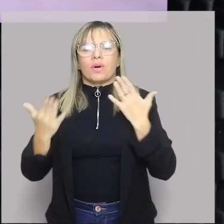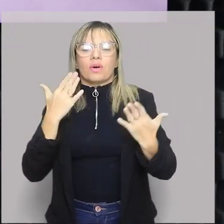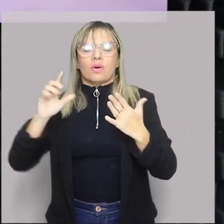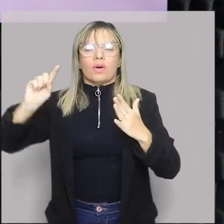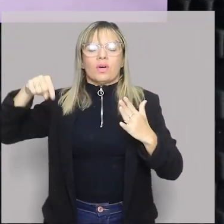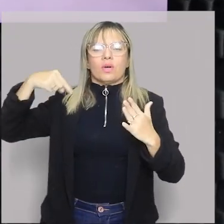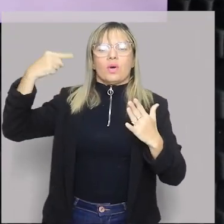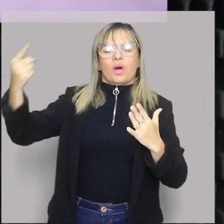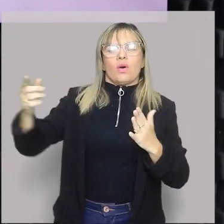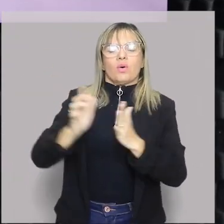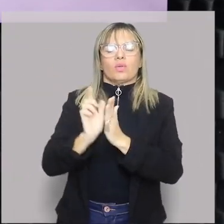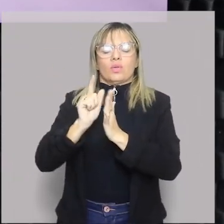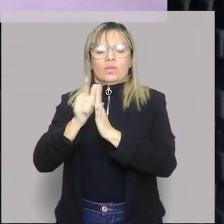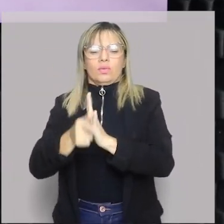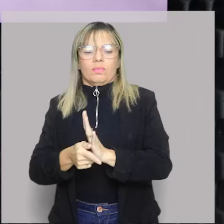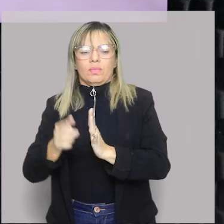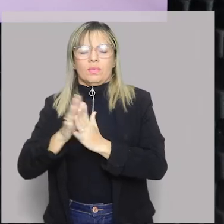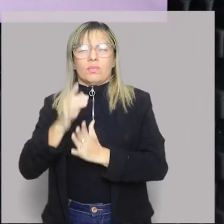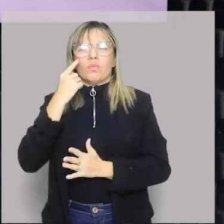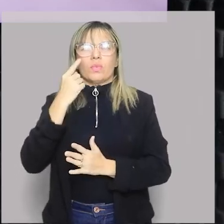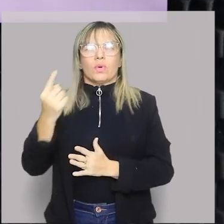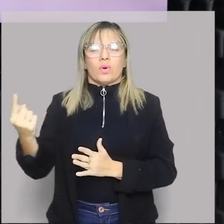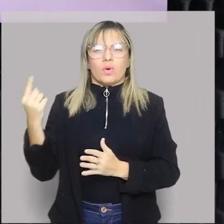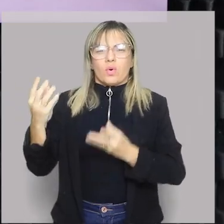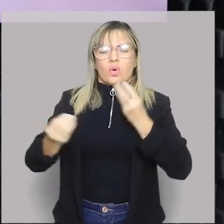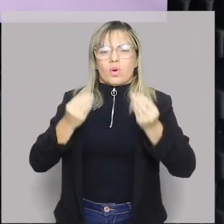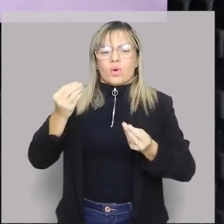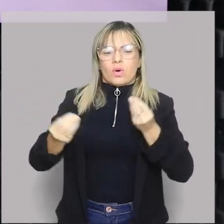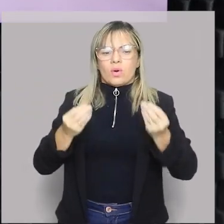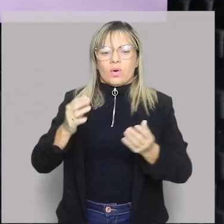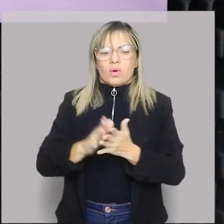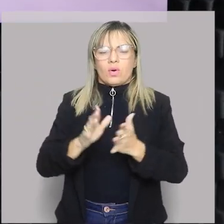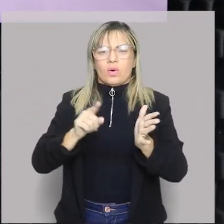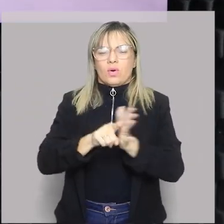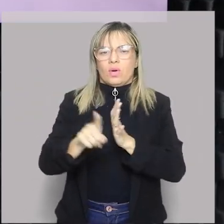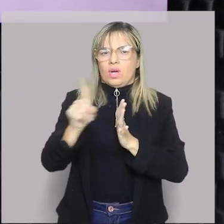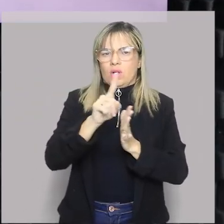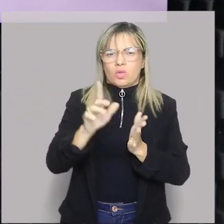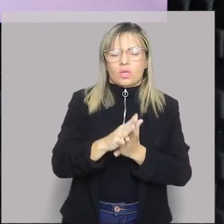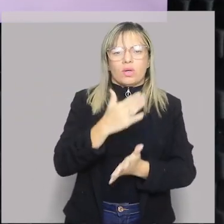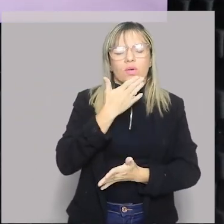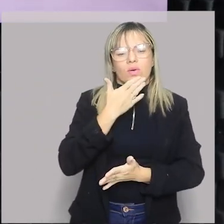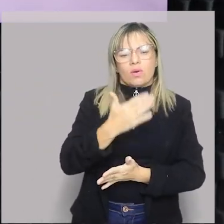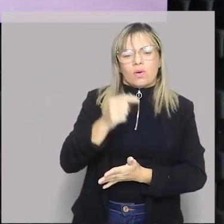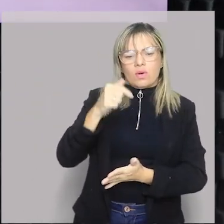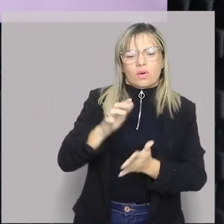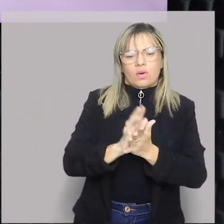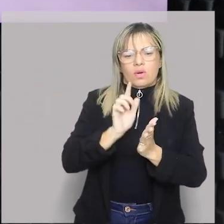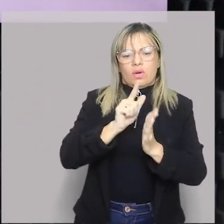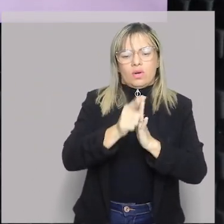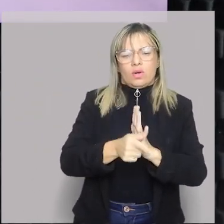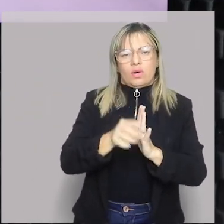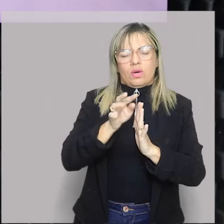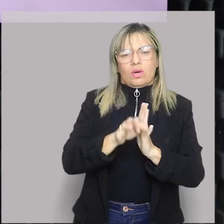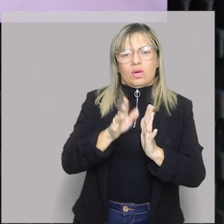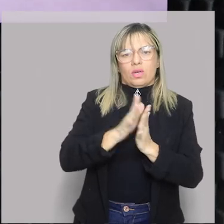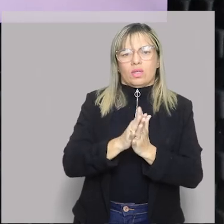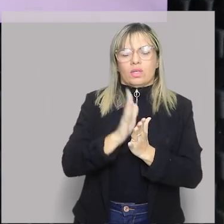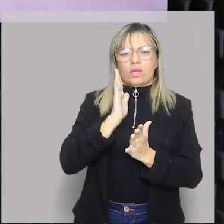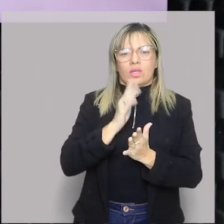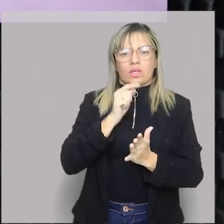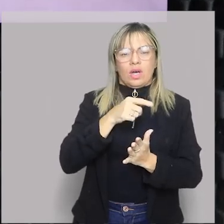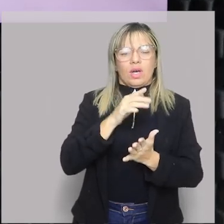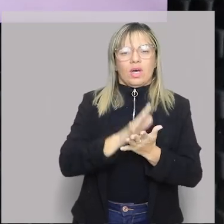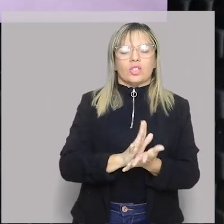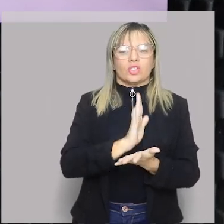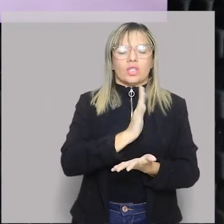outro gênero? Vejam como é a questão. A questão, ela não está pedindo para você o gênero do que nós terminamos de ler.